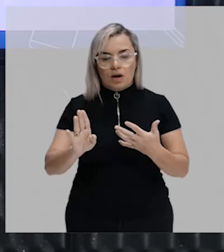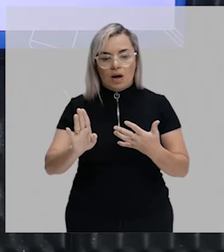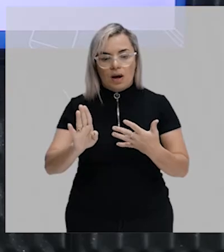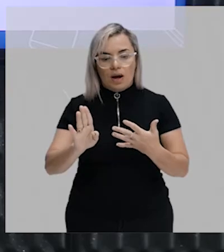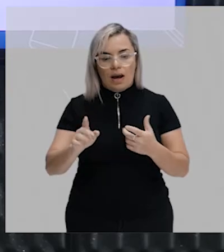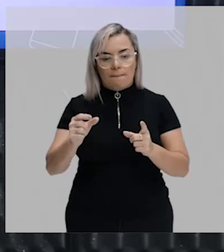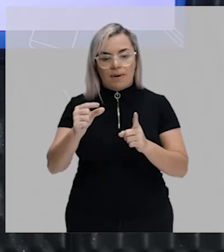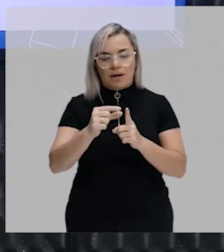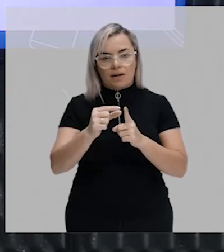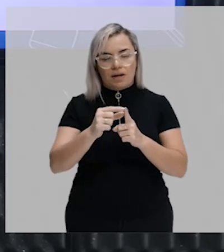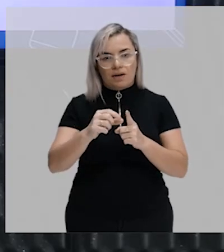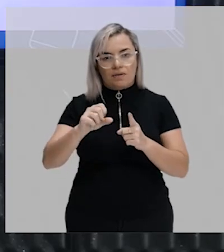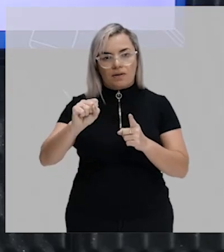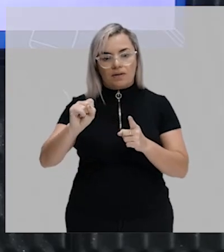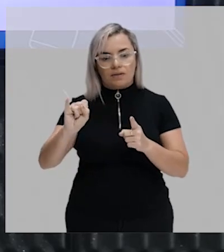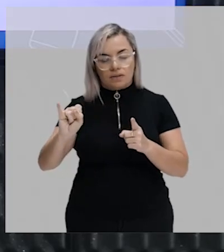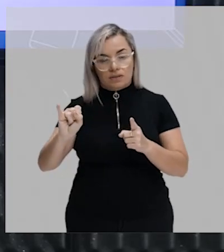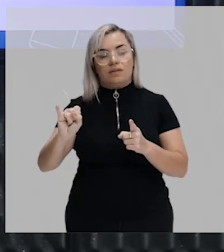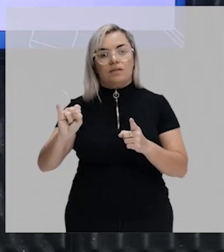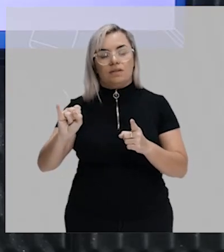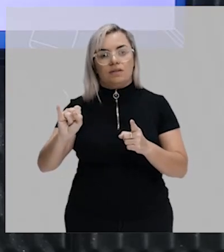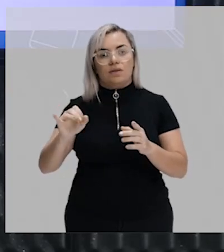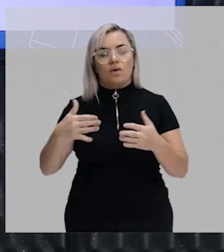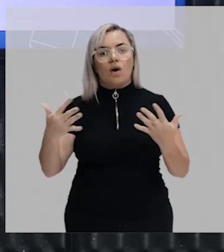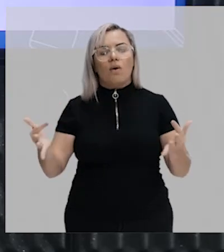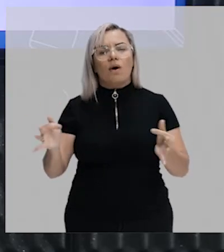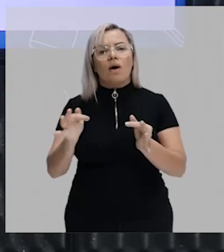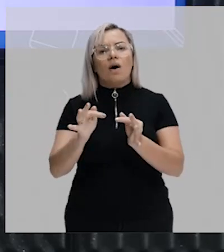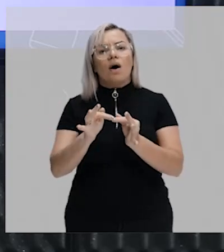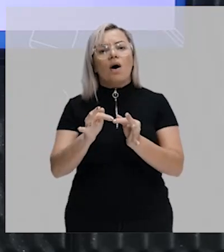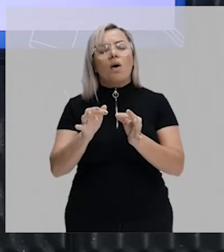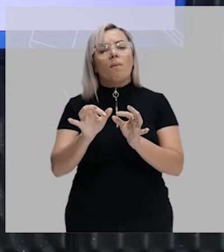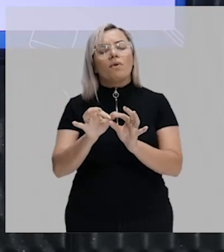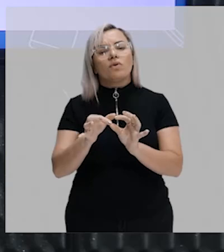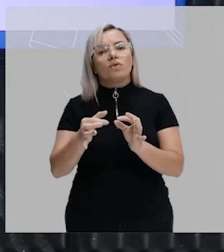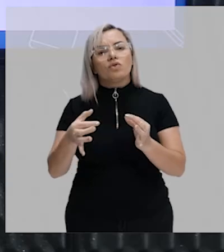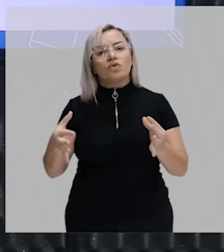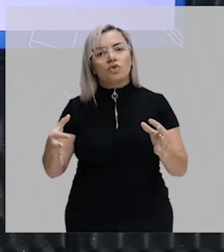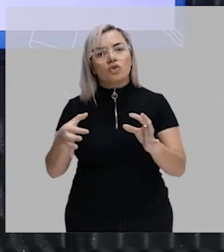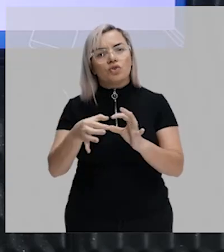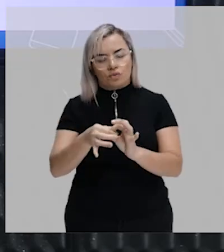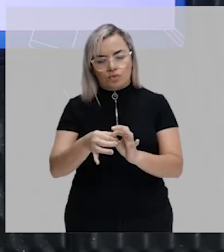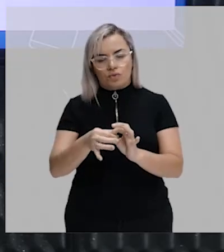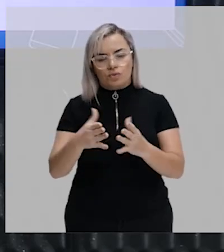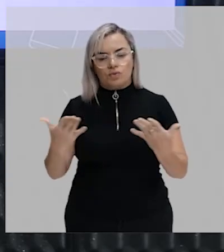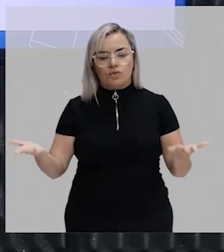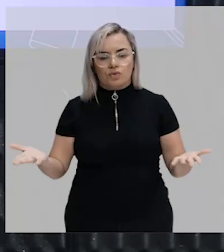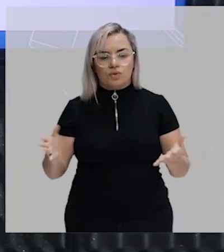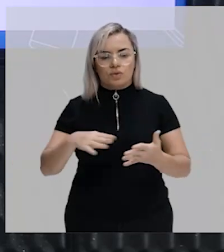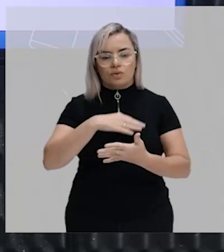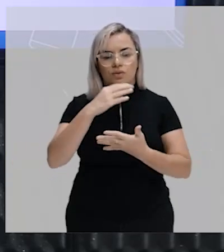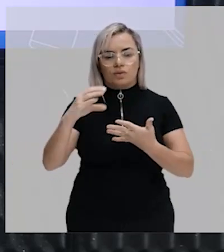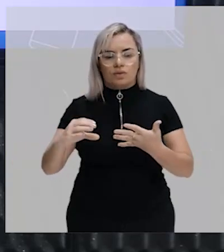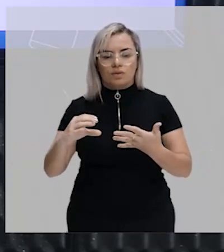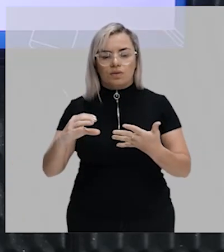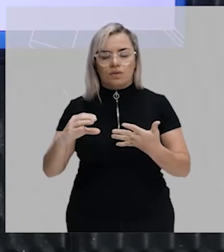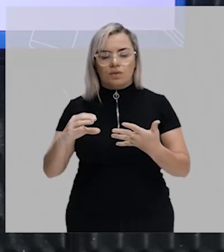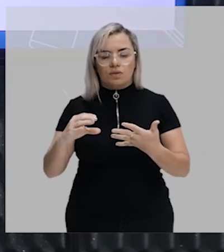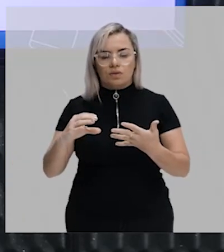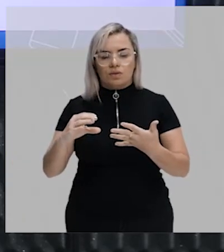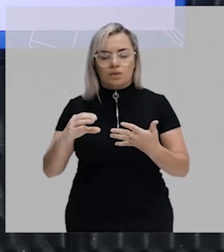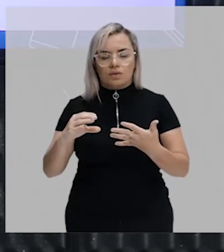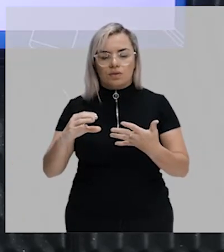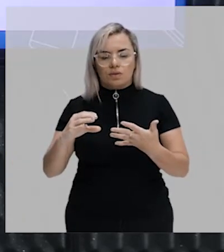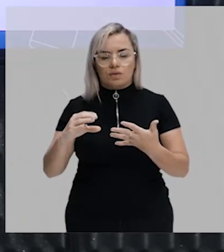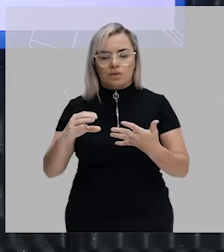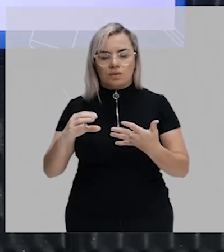saber qual é o meu tipo de conjunção. Trajimos pollo e hicimos uma comida estupenda.